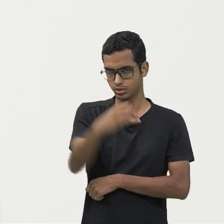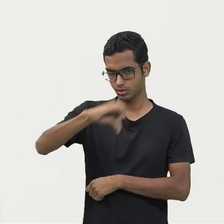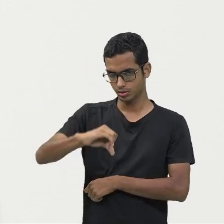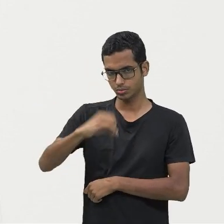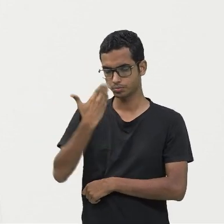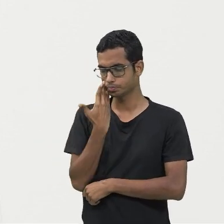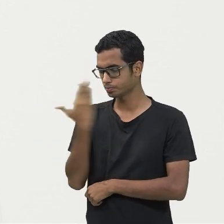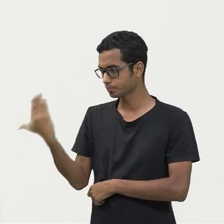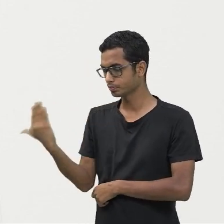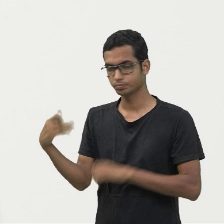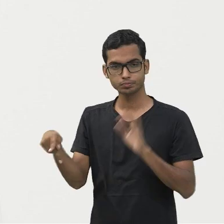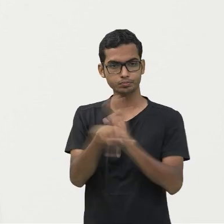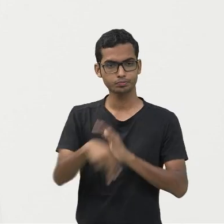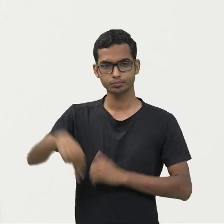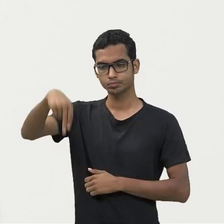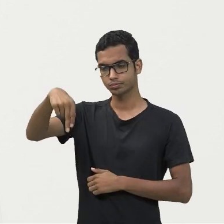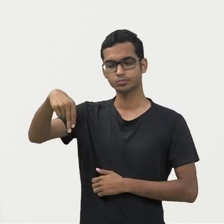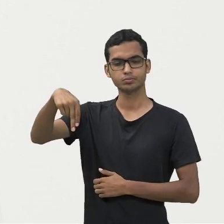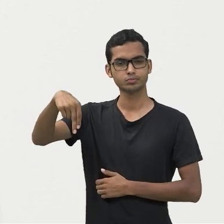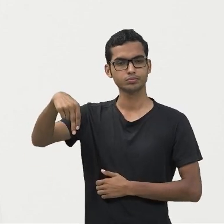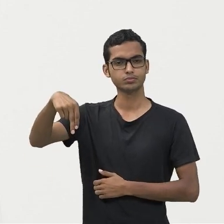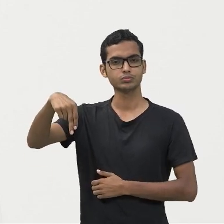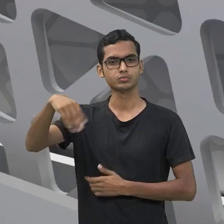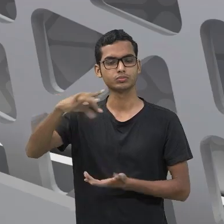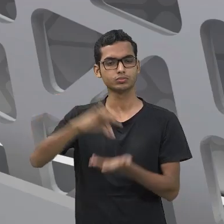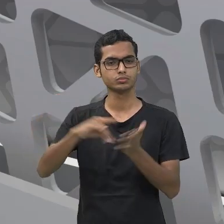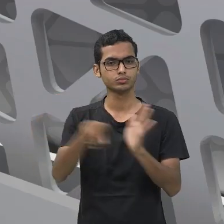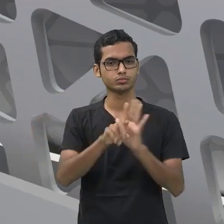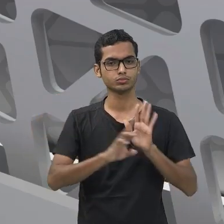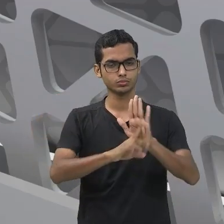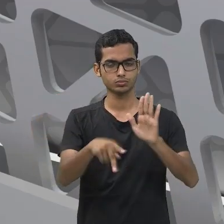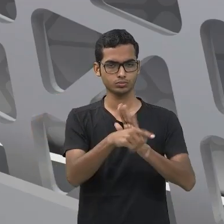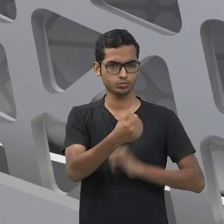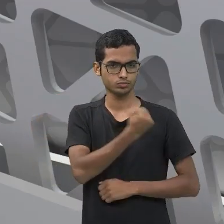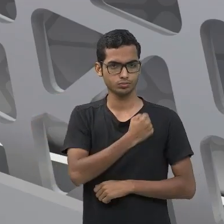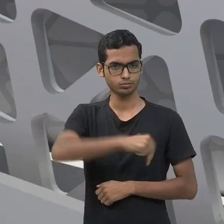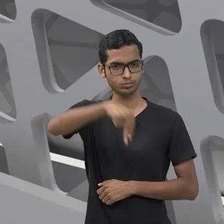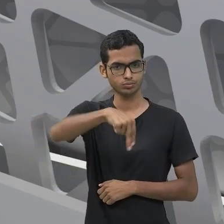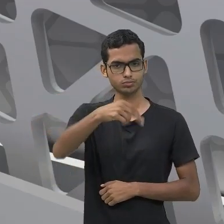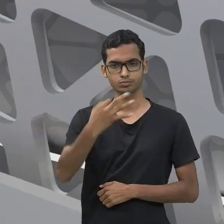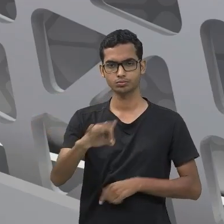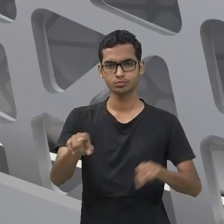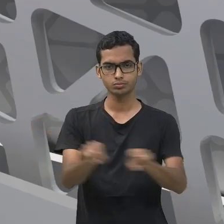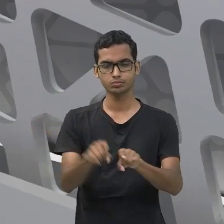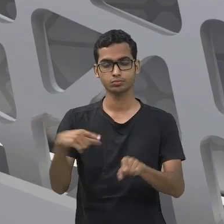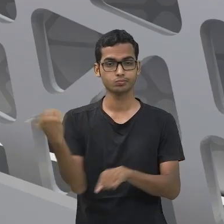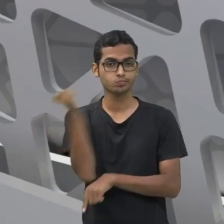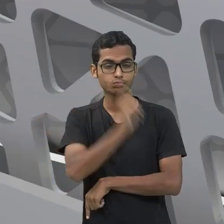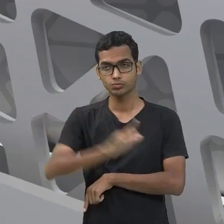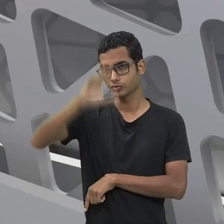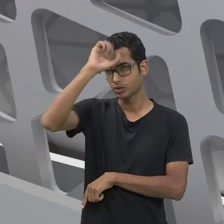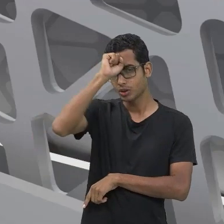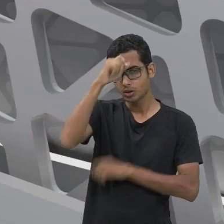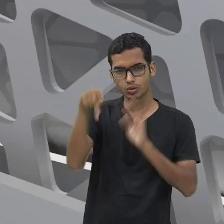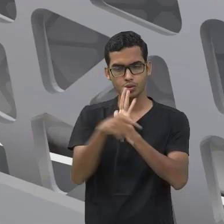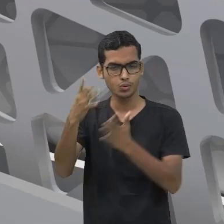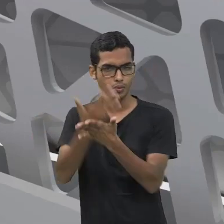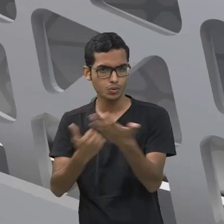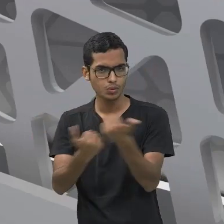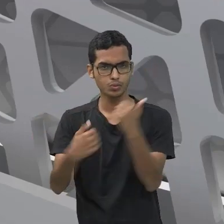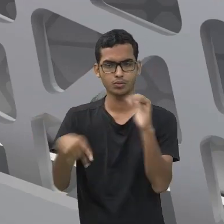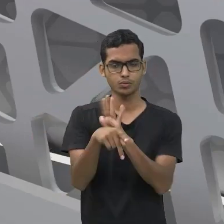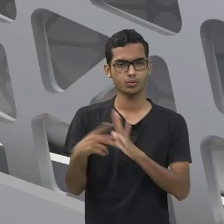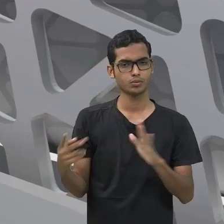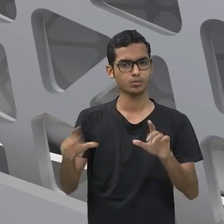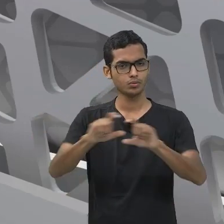N, sempre ali pelo próximo número natural, ok? Então, aprendemos aí já a fazer essa substituição,